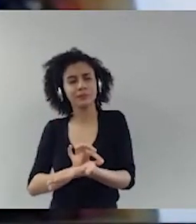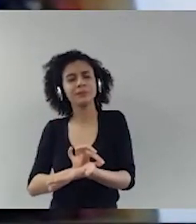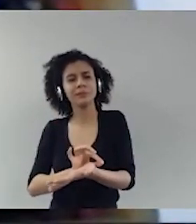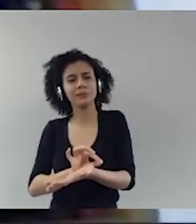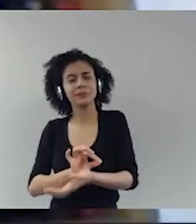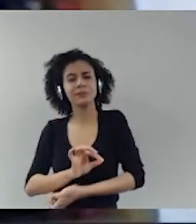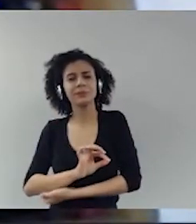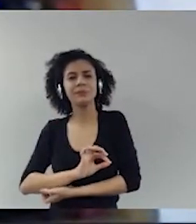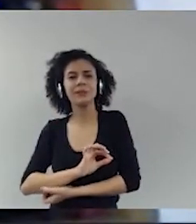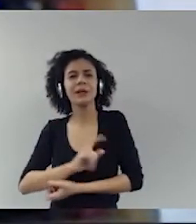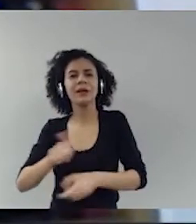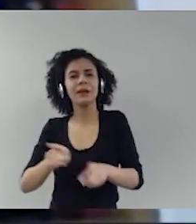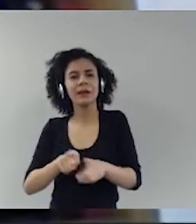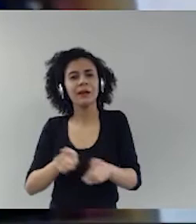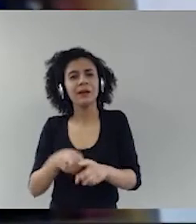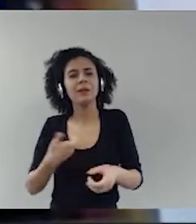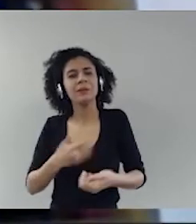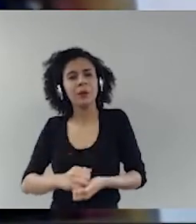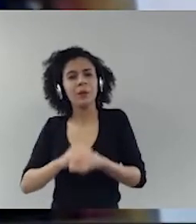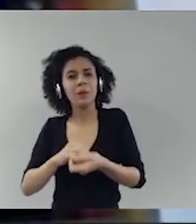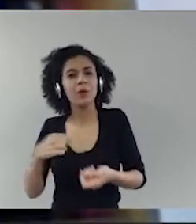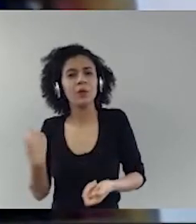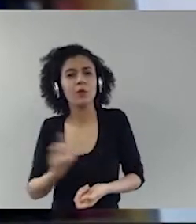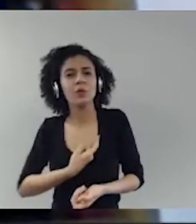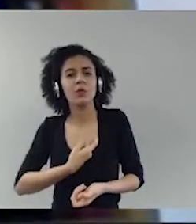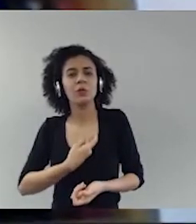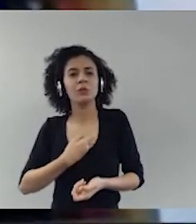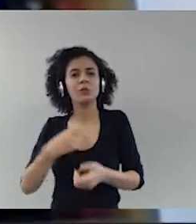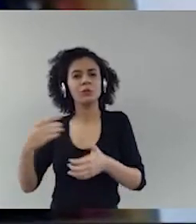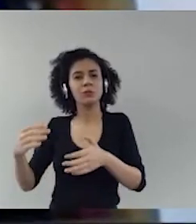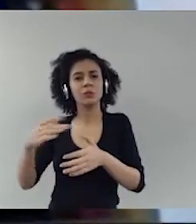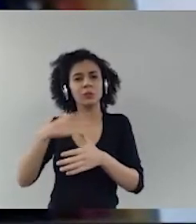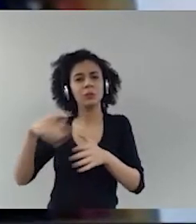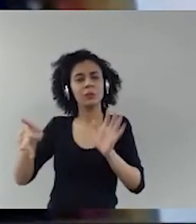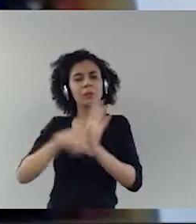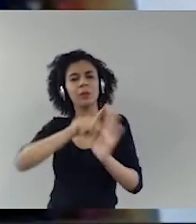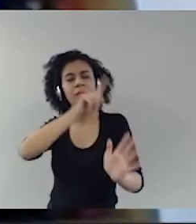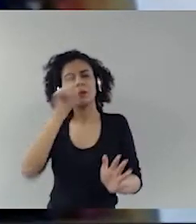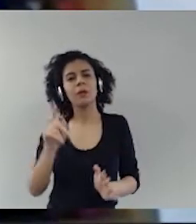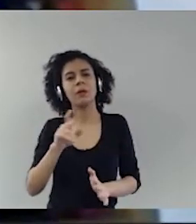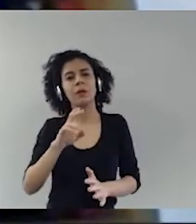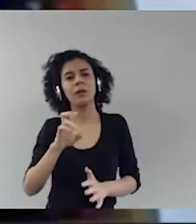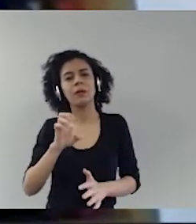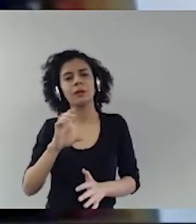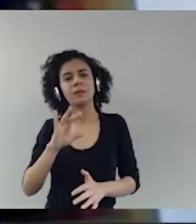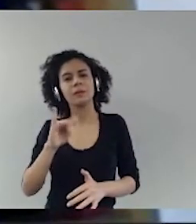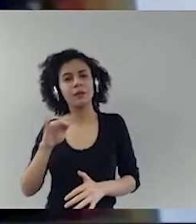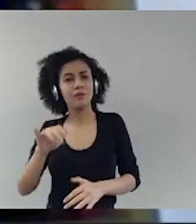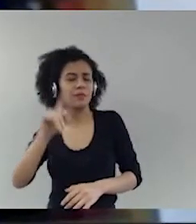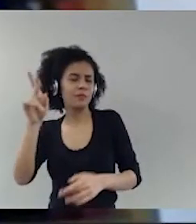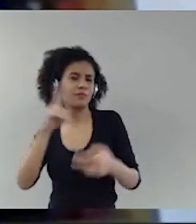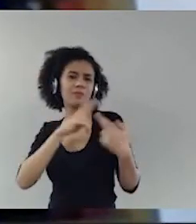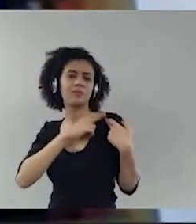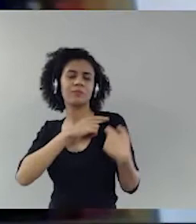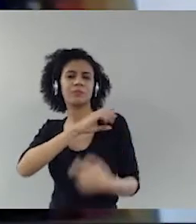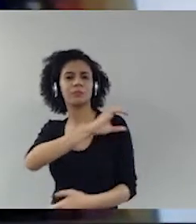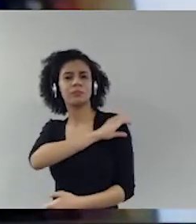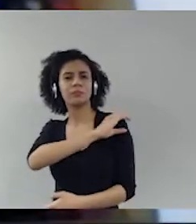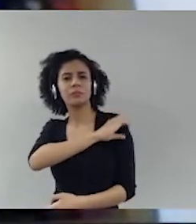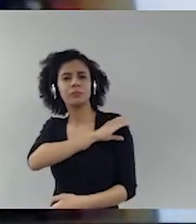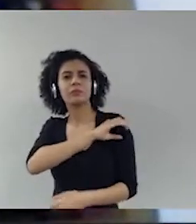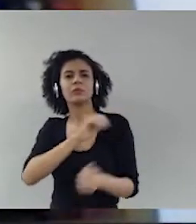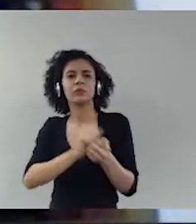o nosso conselheiro do Recife, Rony Press, que foi o coordenador, junto com